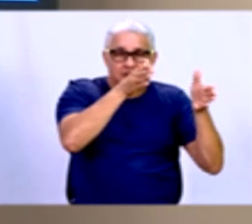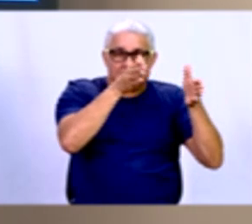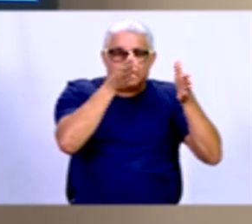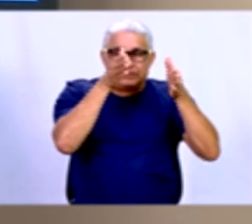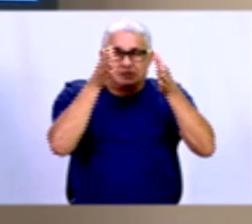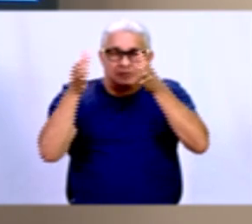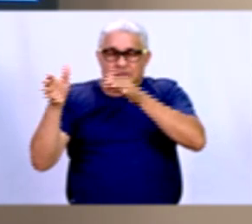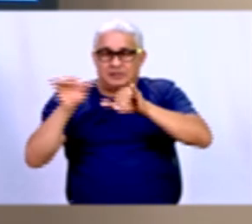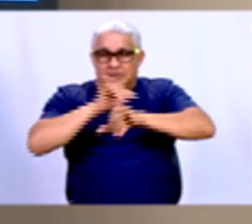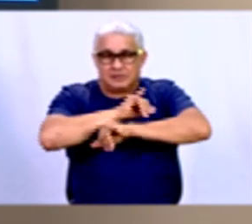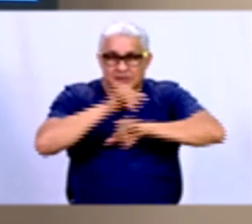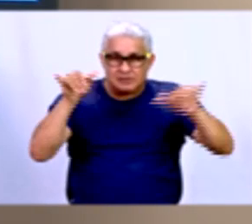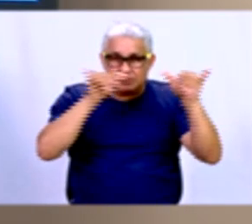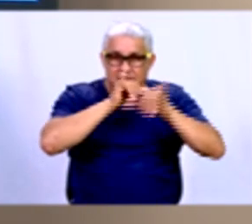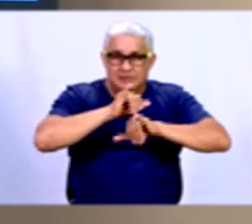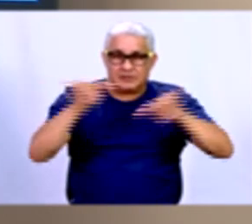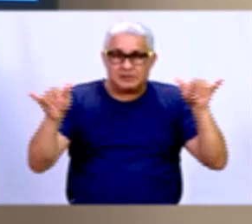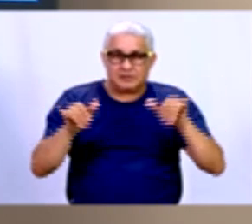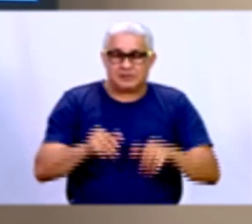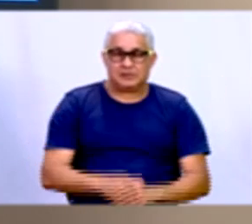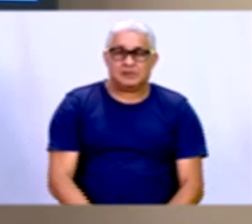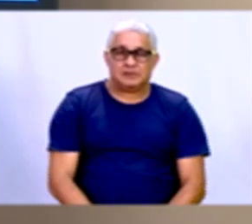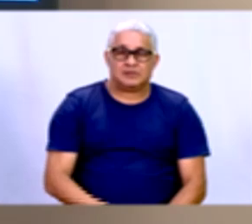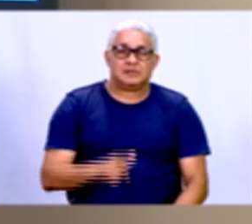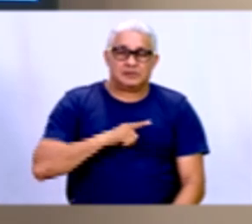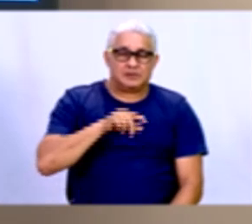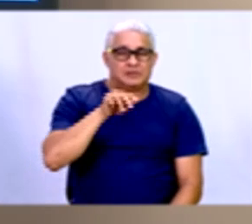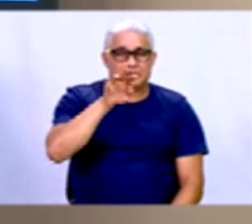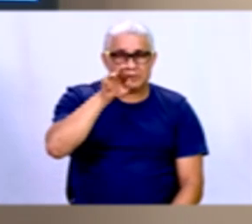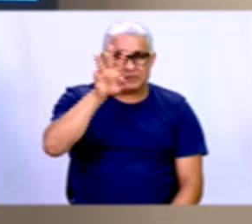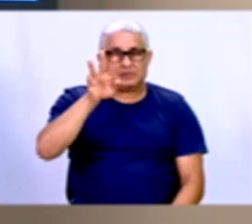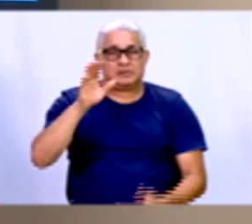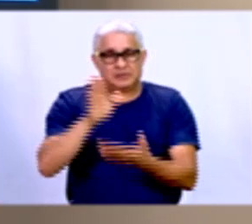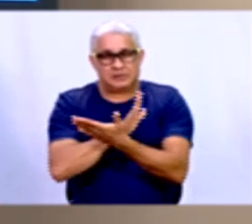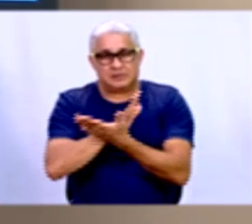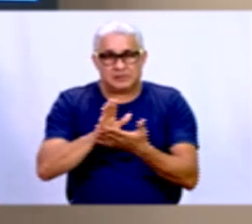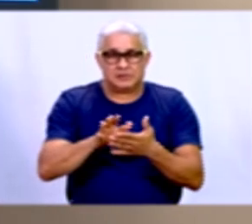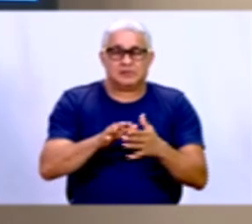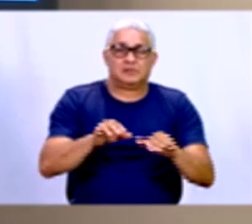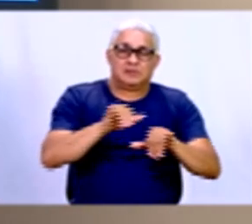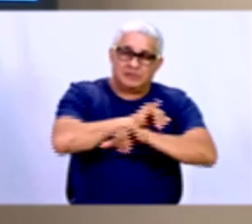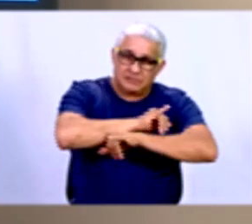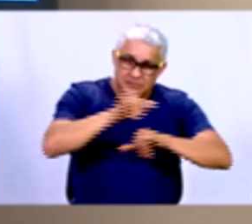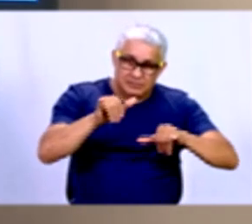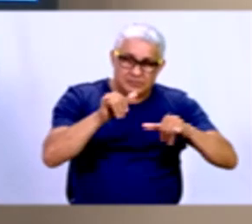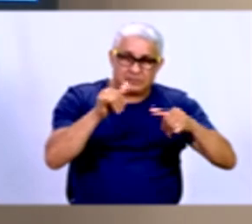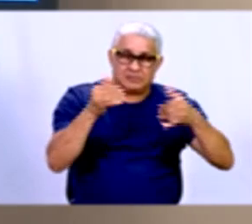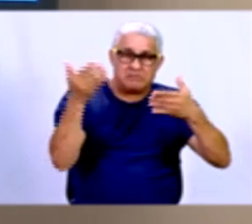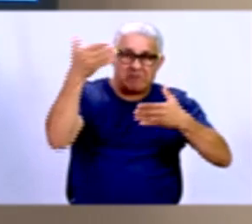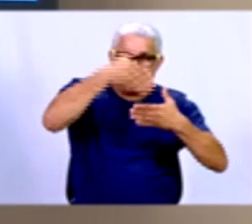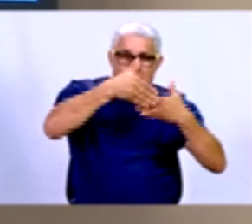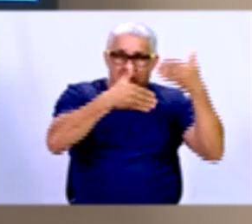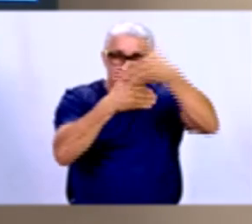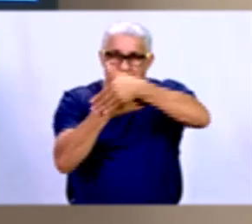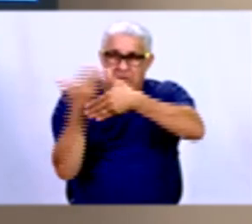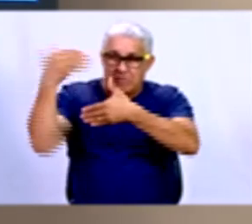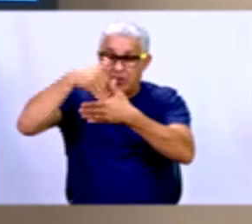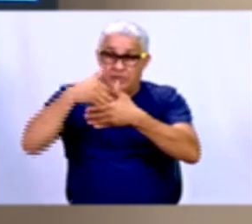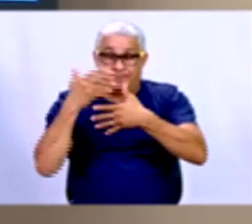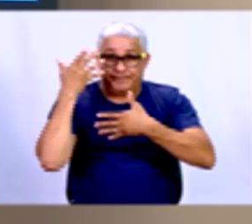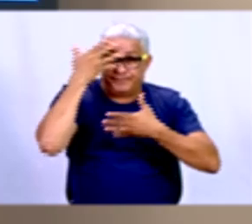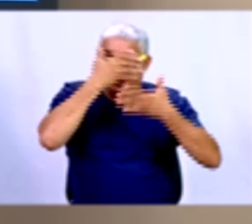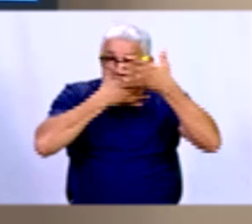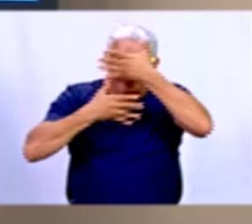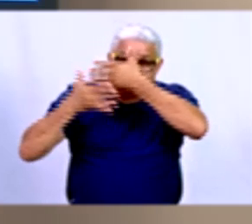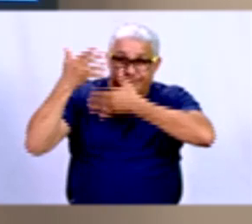aquelas informações. Tem sites que possuem muitas notícias, umas em cima das outras, e você não consegue ver